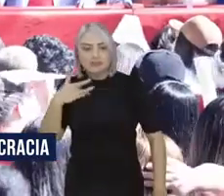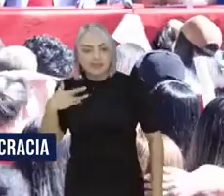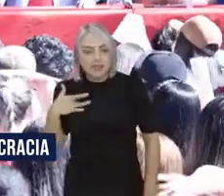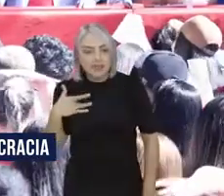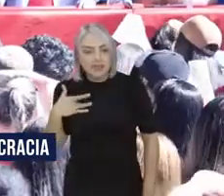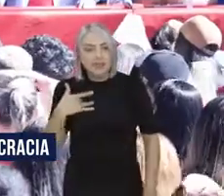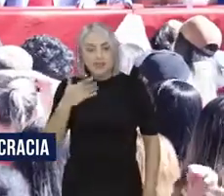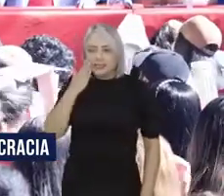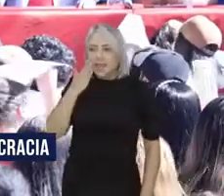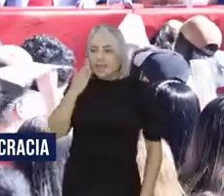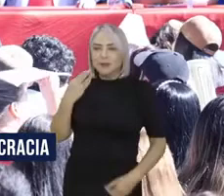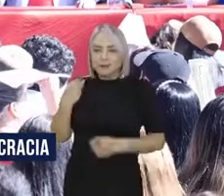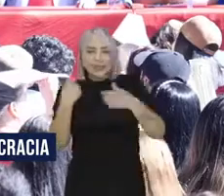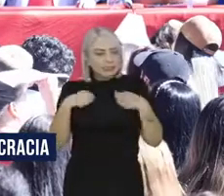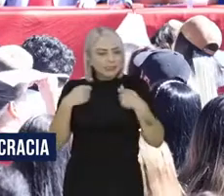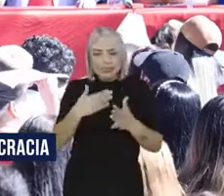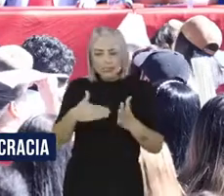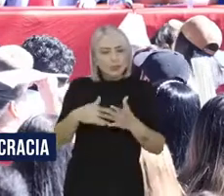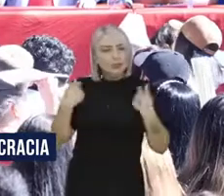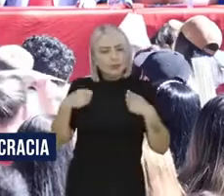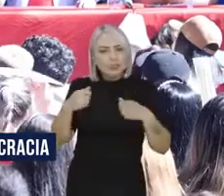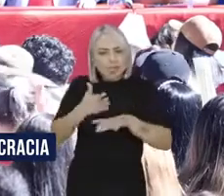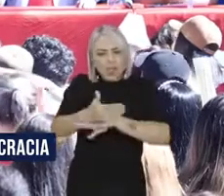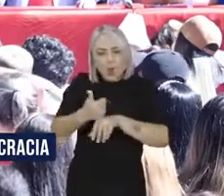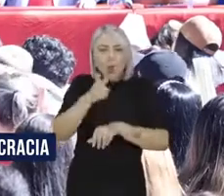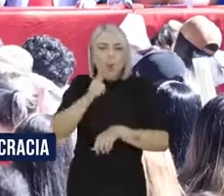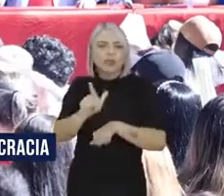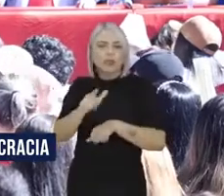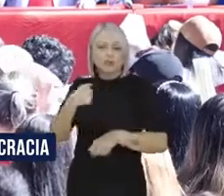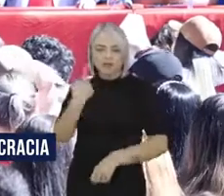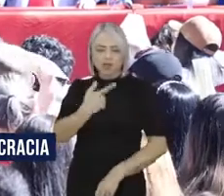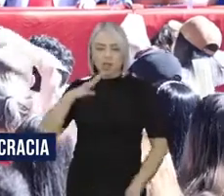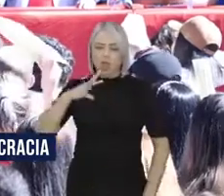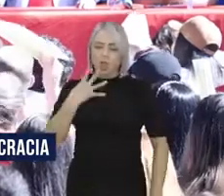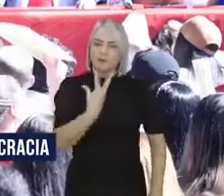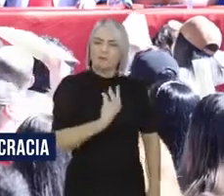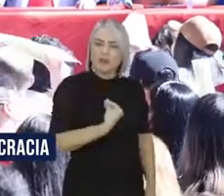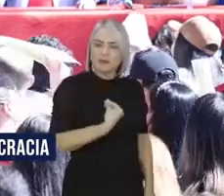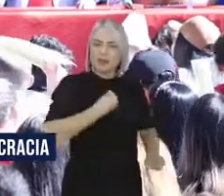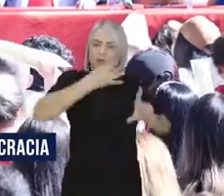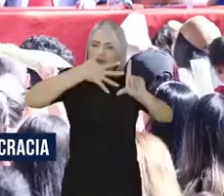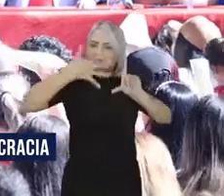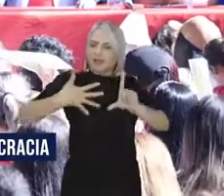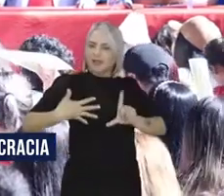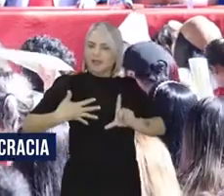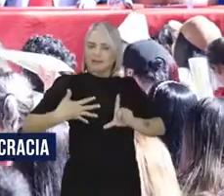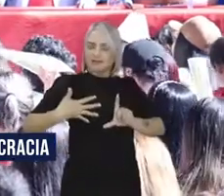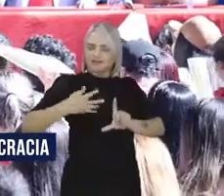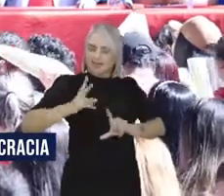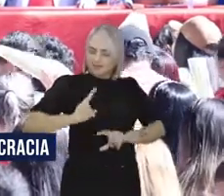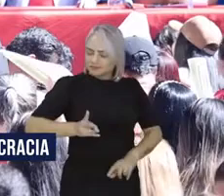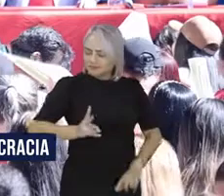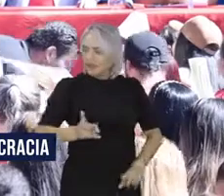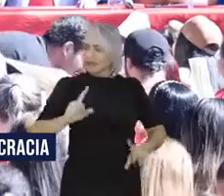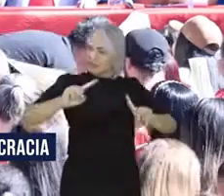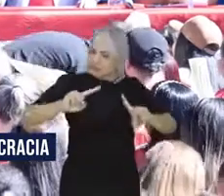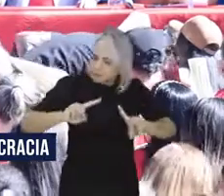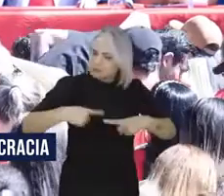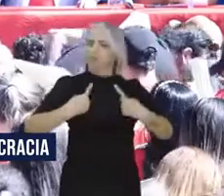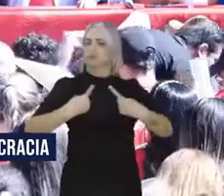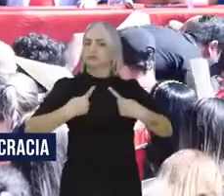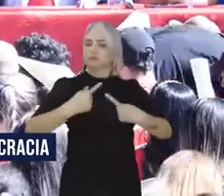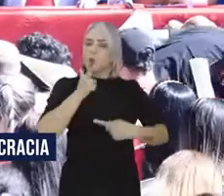necessários que todo mundo consegue acessar. Mas para a gente, enquanto LGBT, não. É sempre um desafio para a gente conseguir